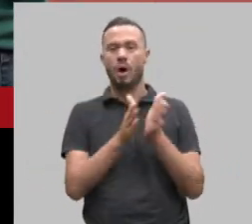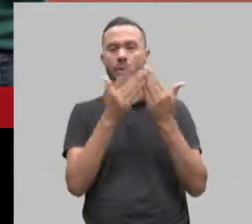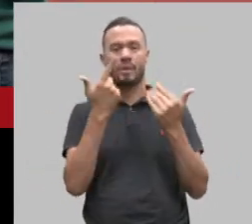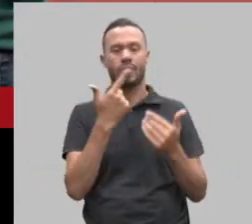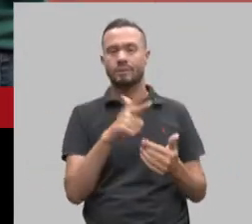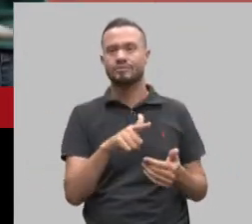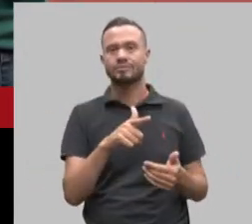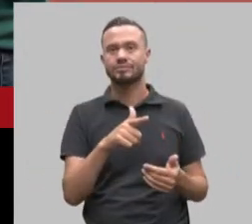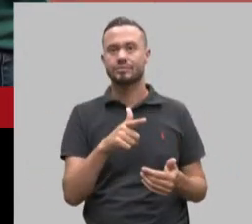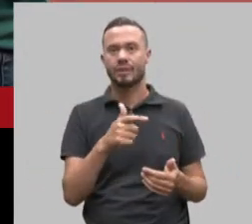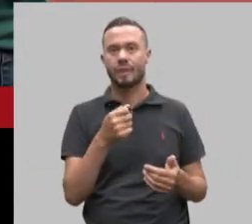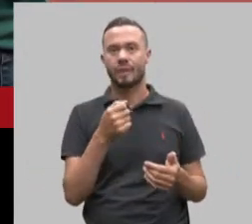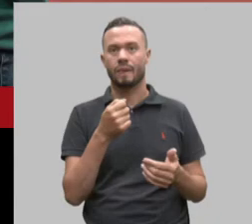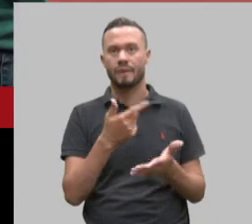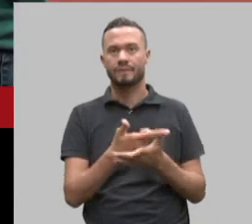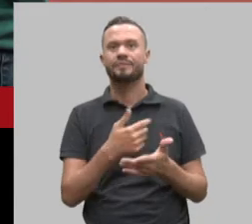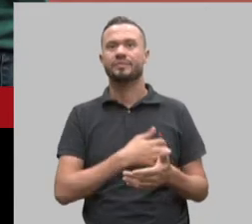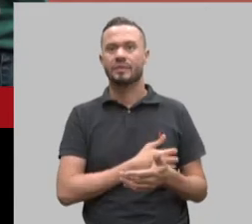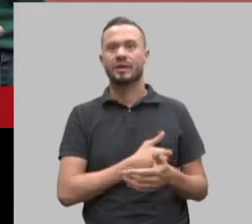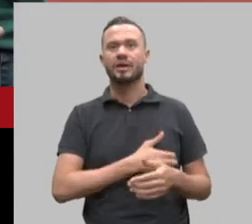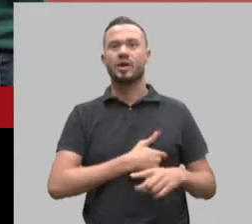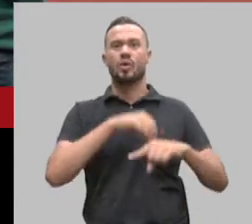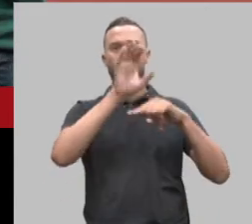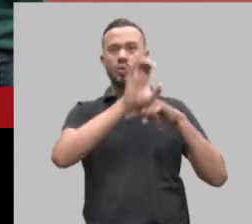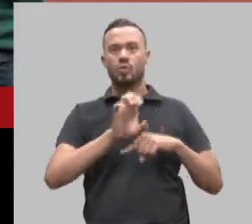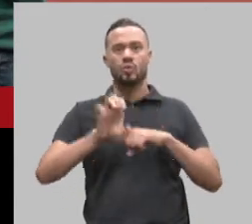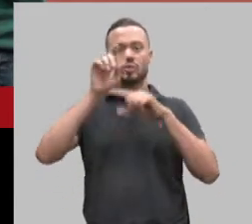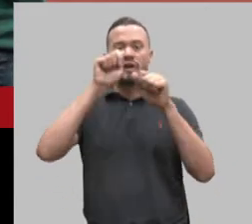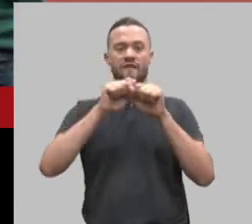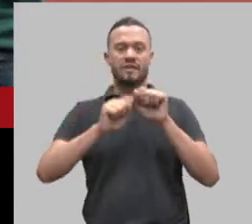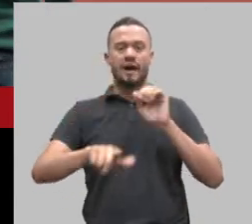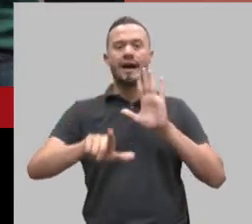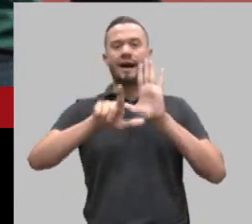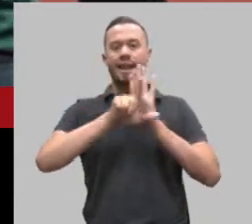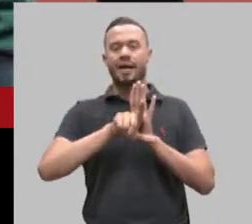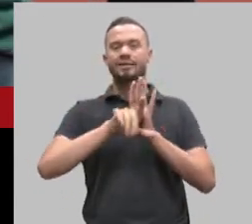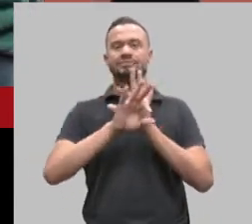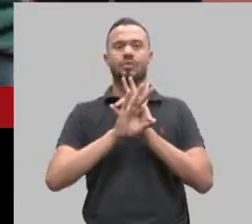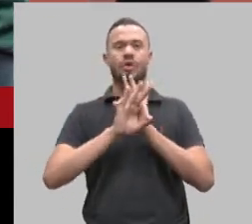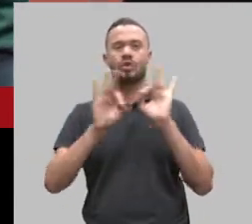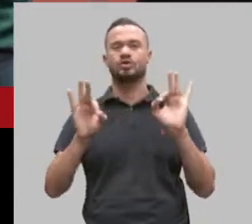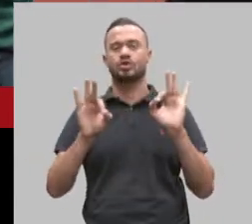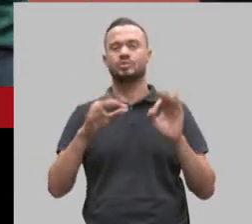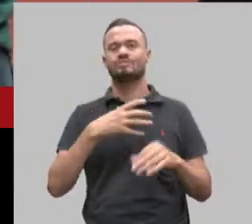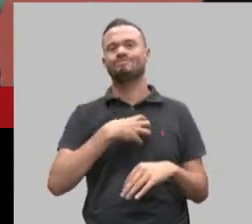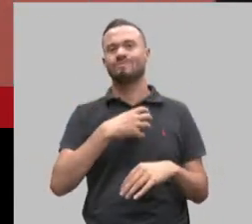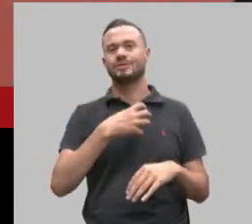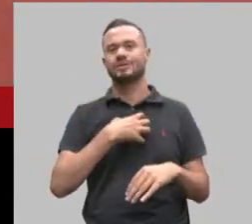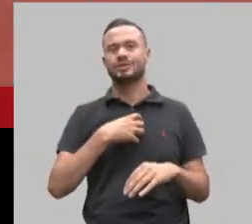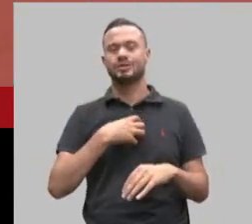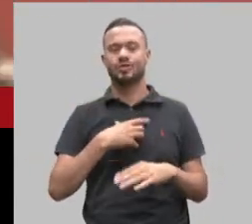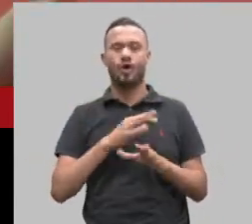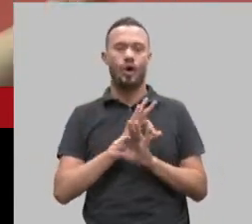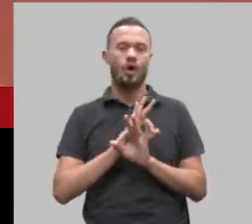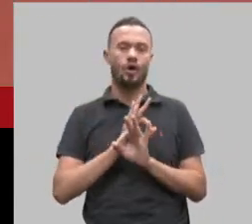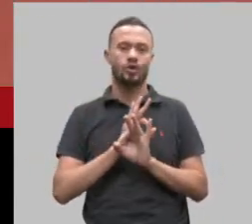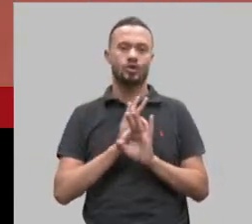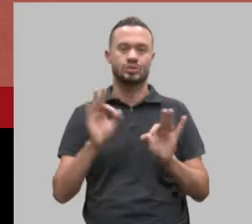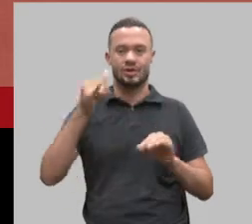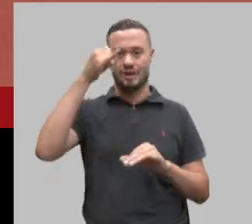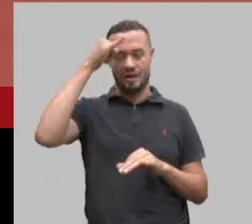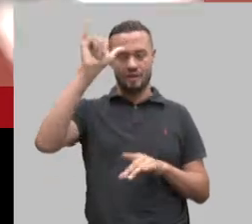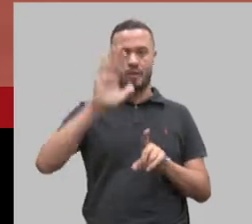Estado coisando essa lei a gente priorizando essa lei vai ser uma forma mágica de evitar o